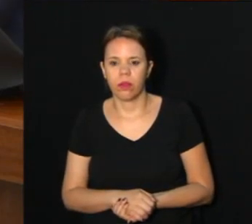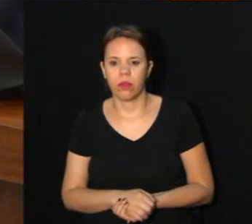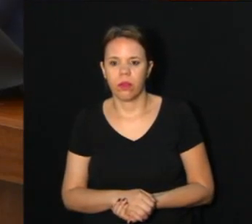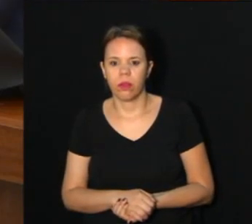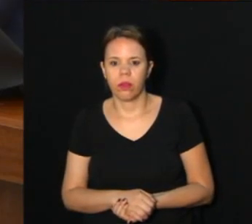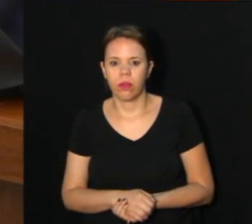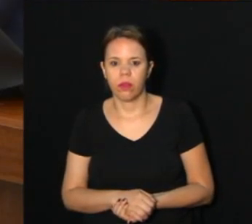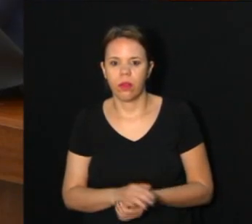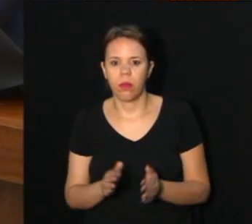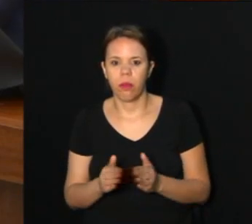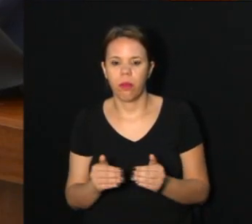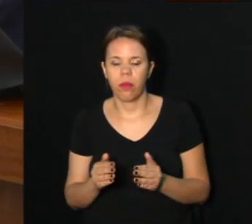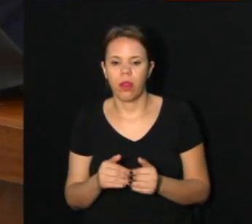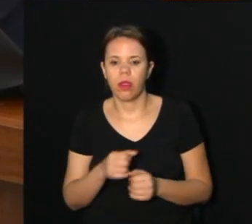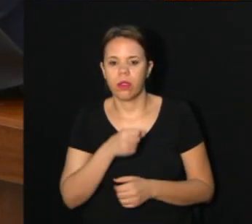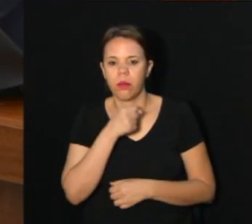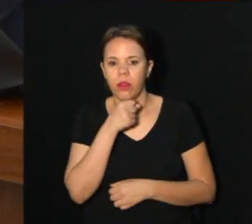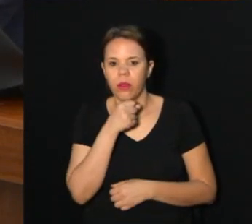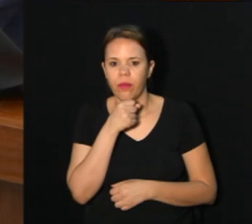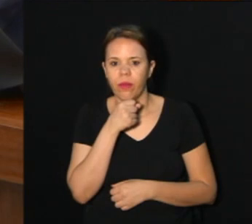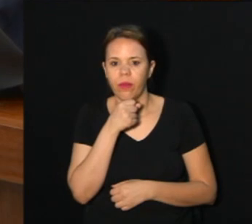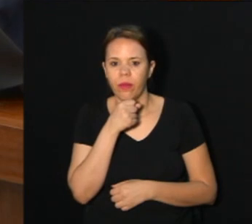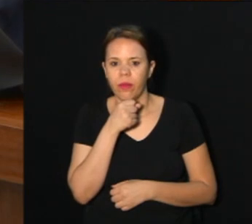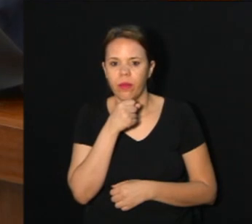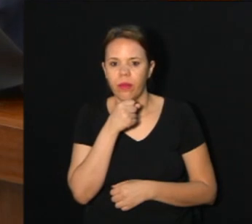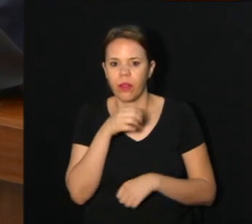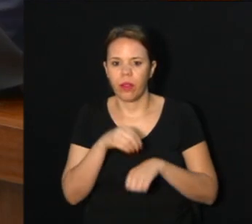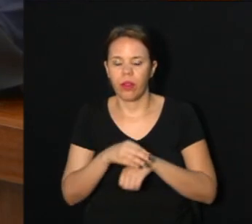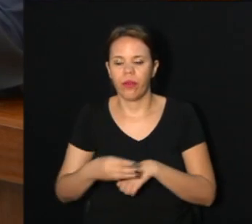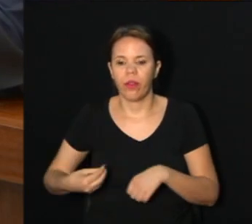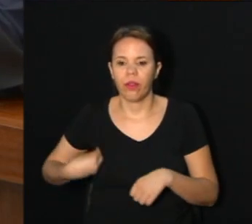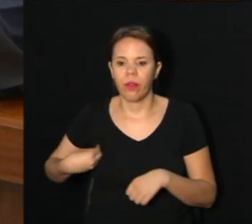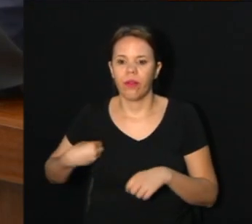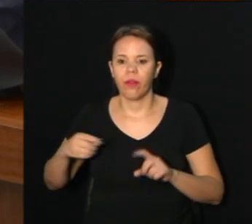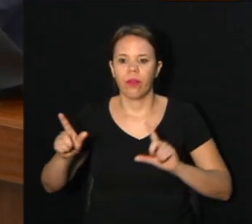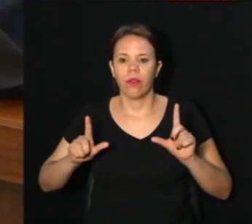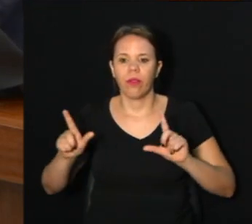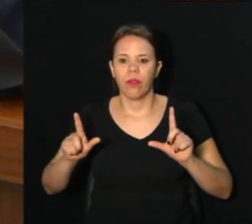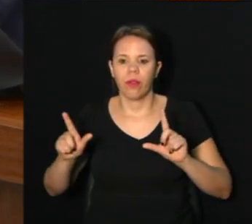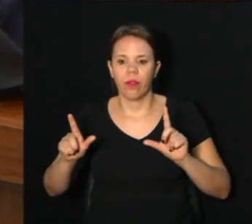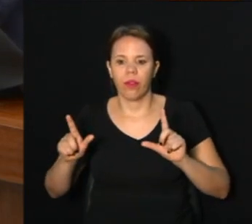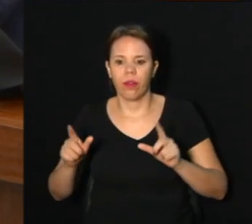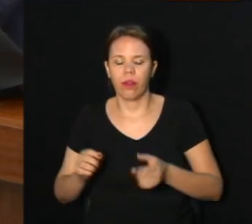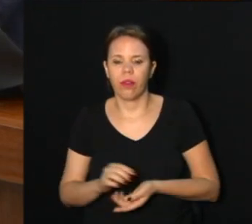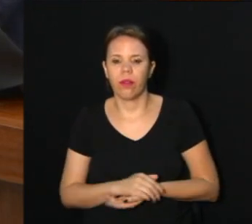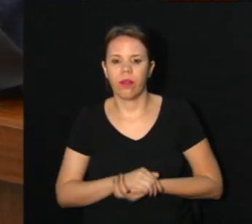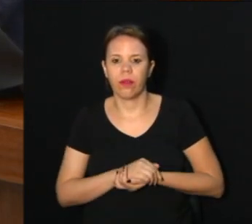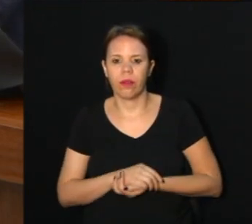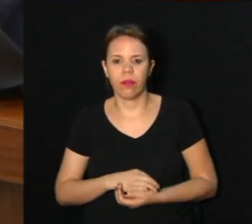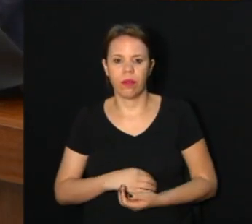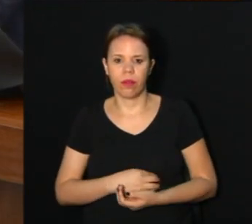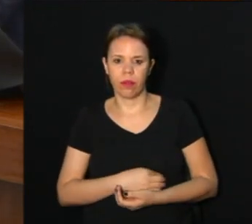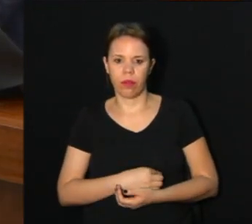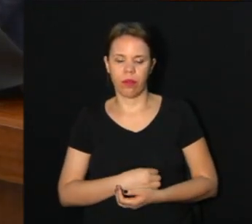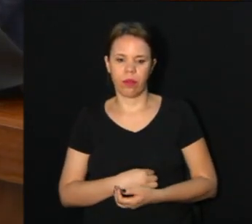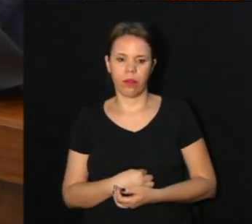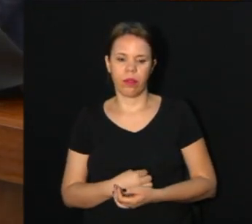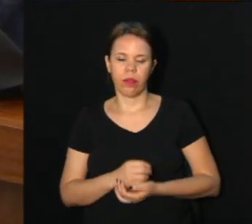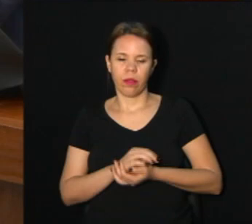Eu peço só o microfone, nós estamos transmitindo ao vivo, às vezes pode ficar um volume